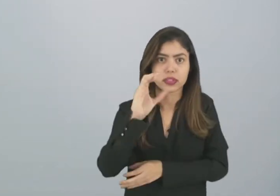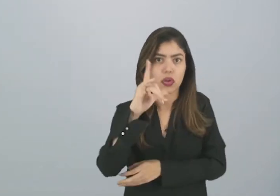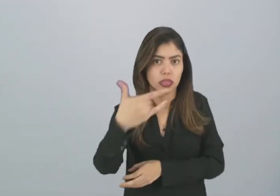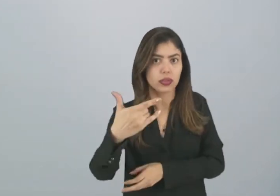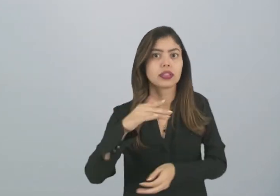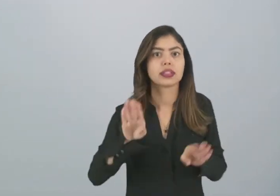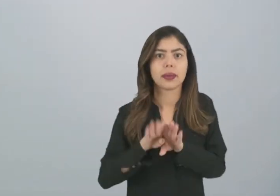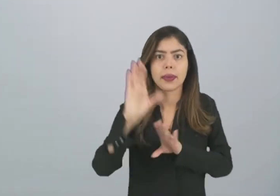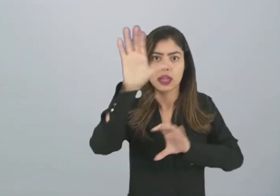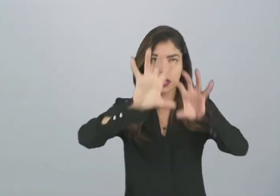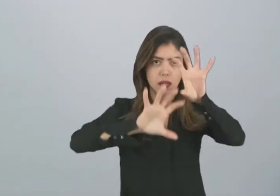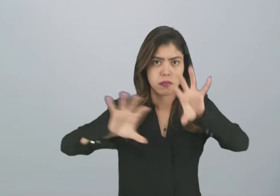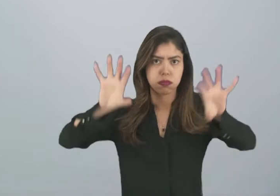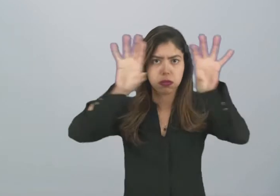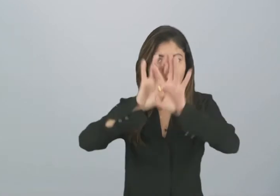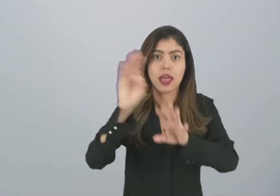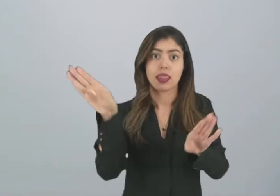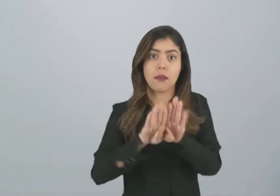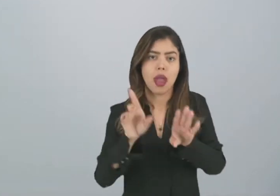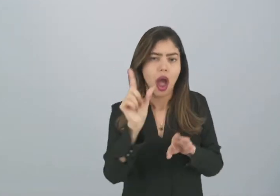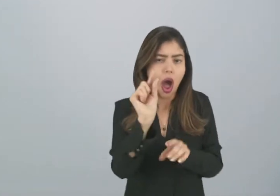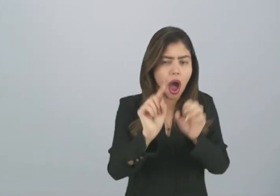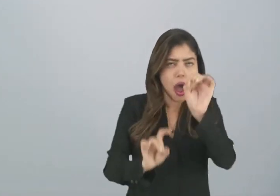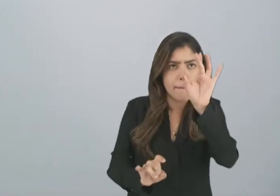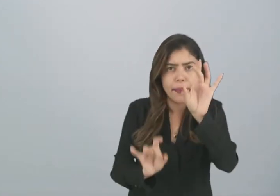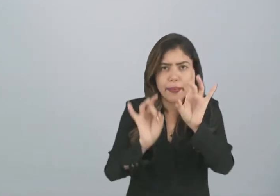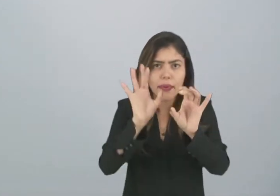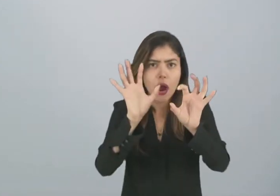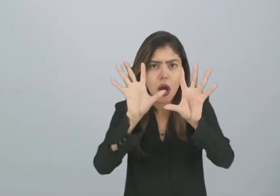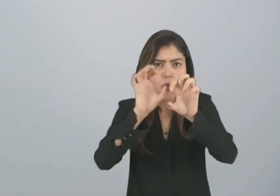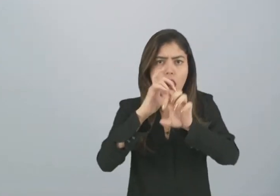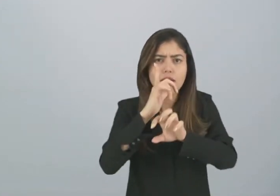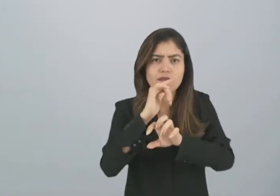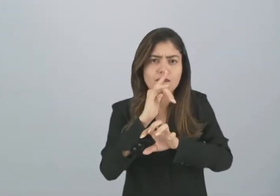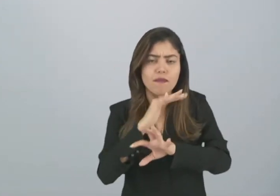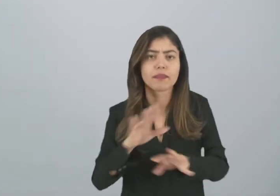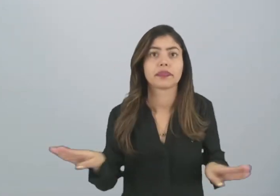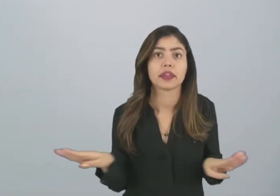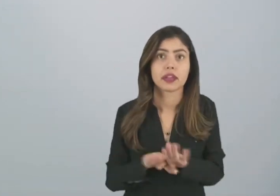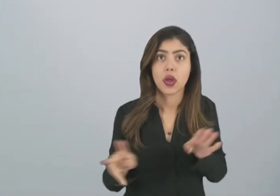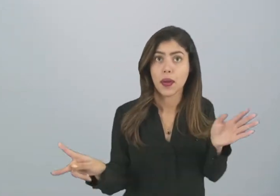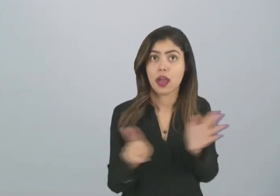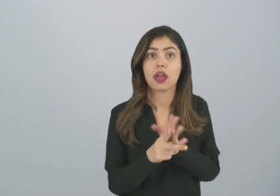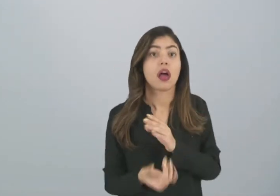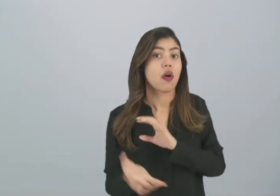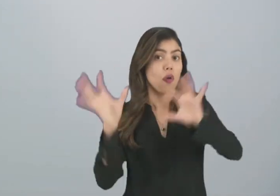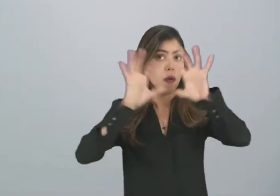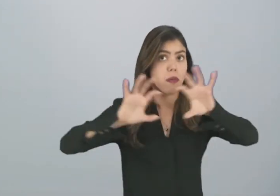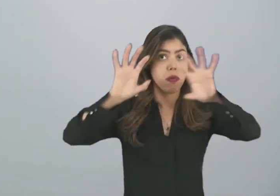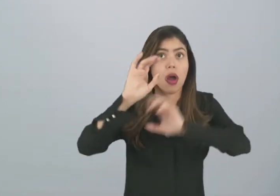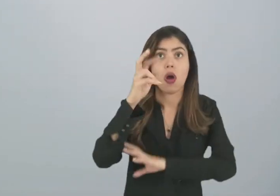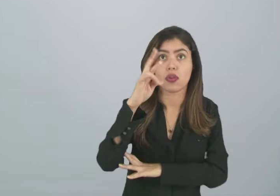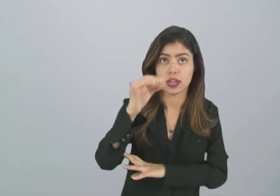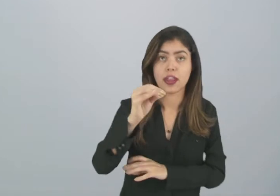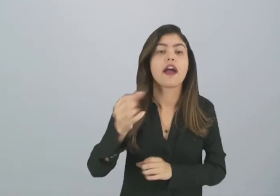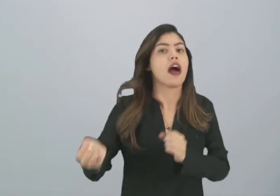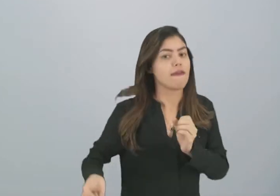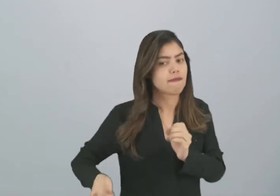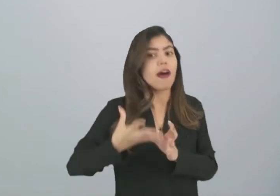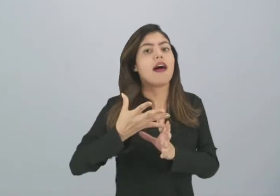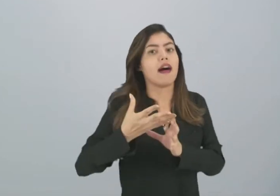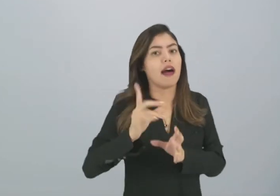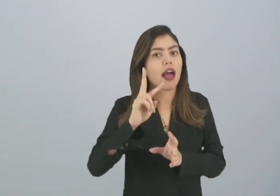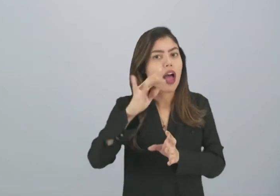gás carbônico e vapores de água. Então eu preciso de um comburente, que é o gás oxigênio, e esse comburente vai reagir com